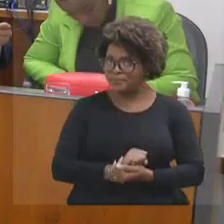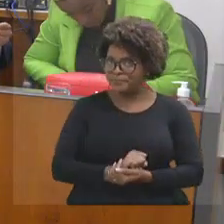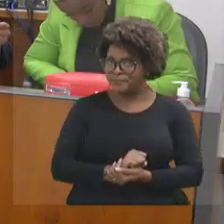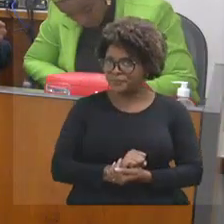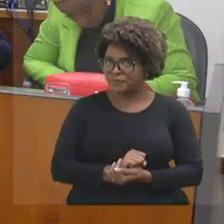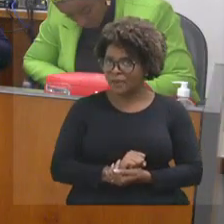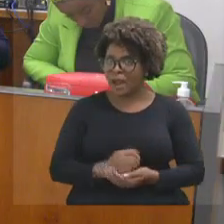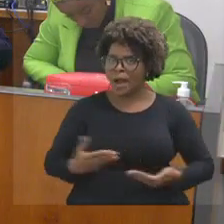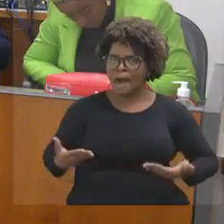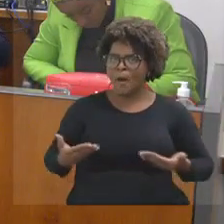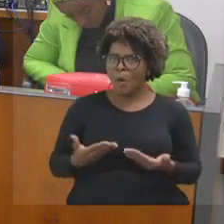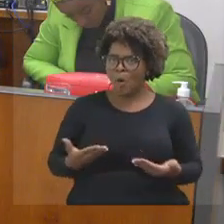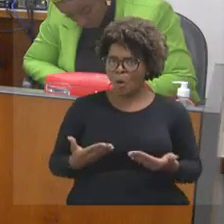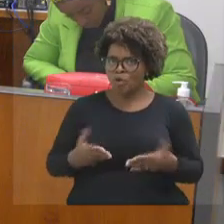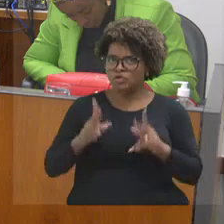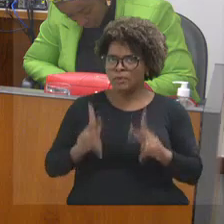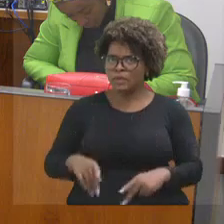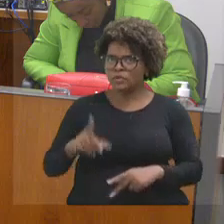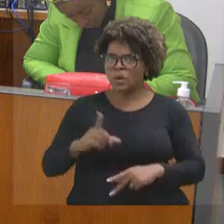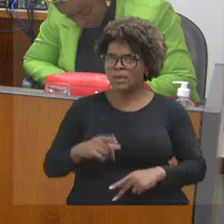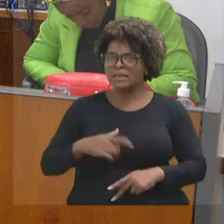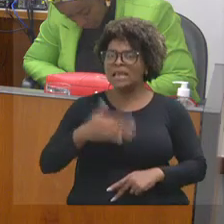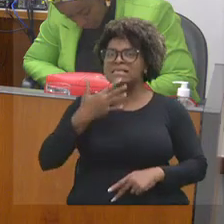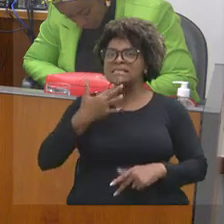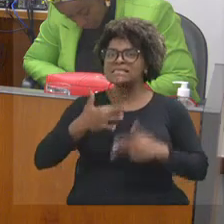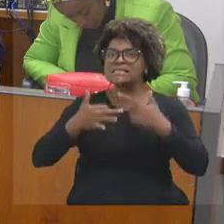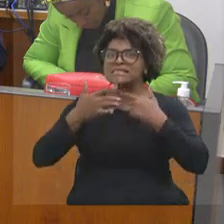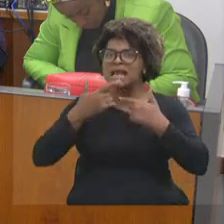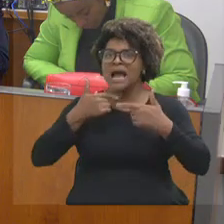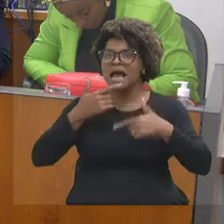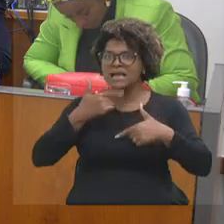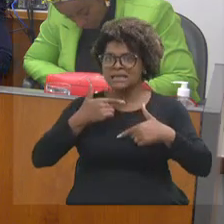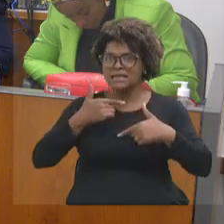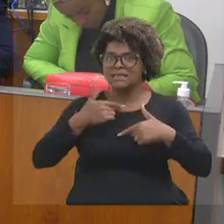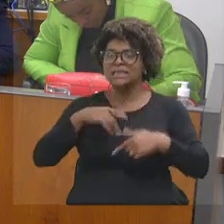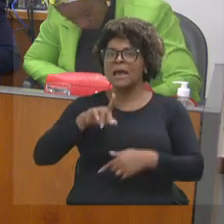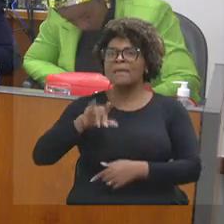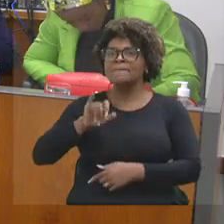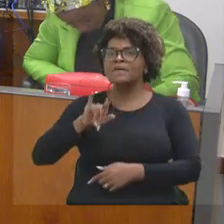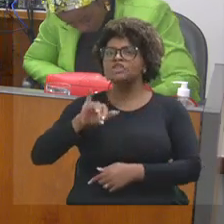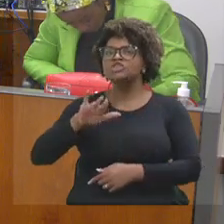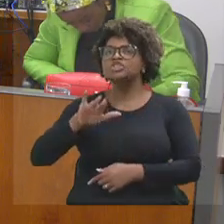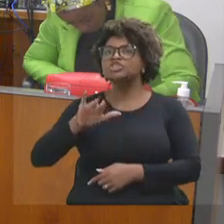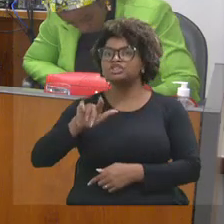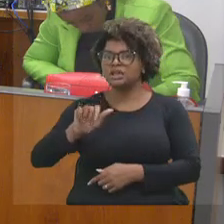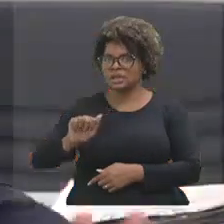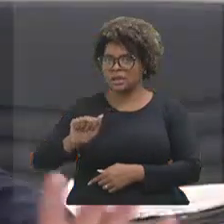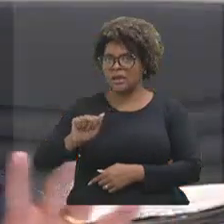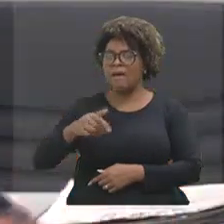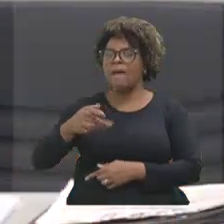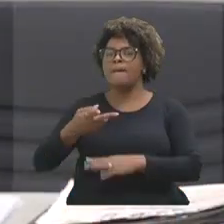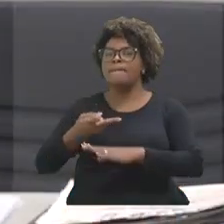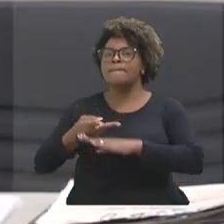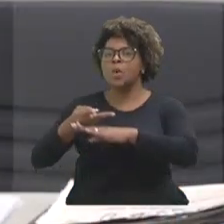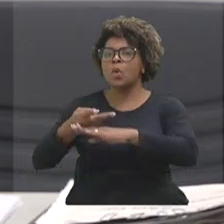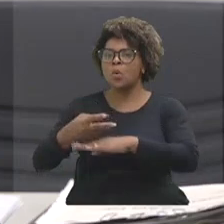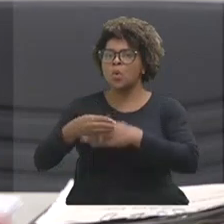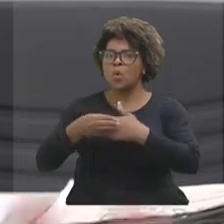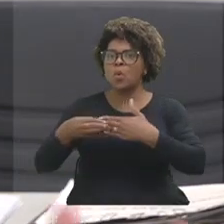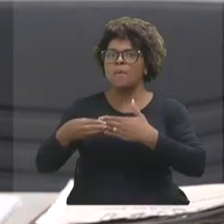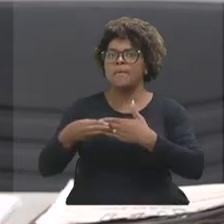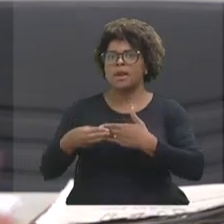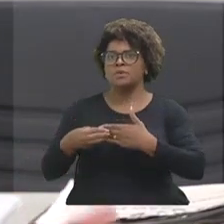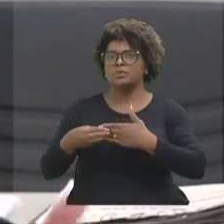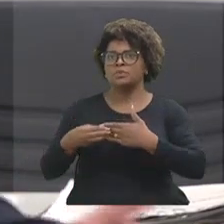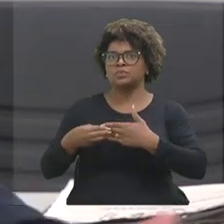hoje com sangramento de vias urinárias ele vai procurar um médico ainda que não seja